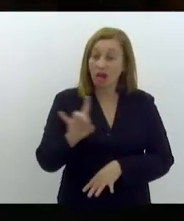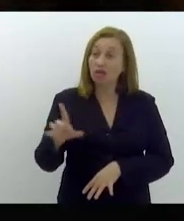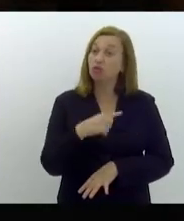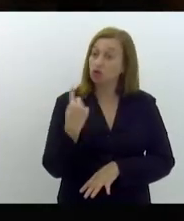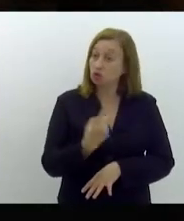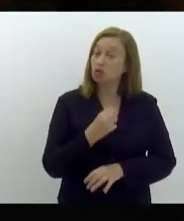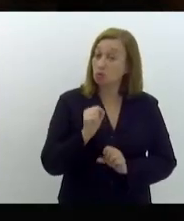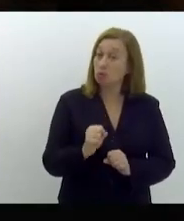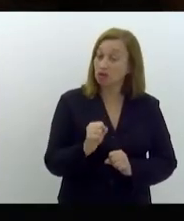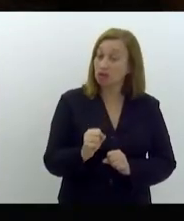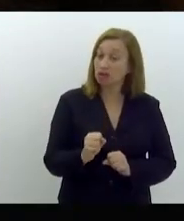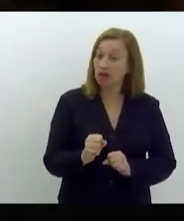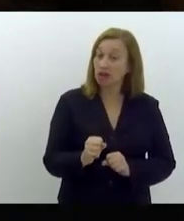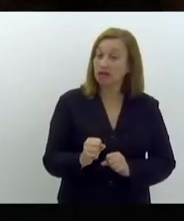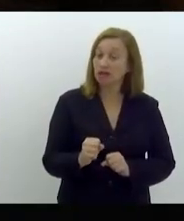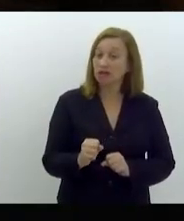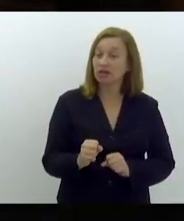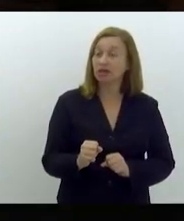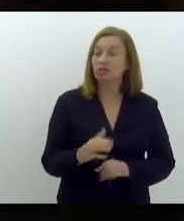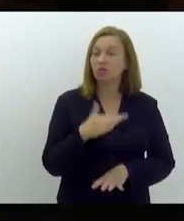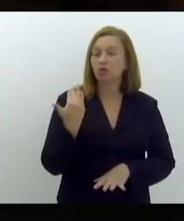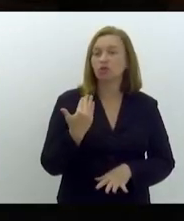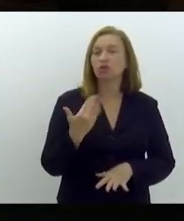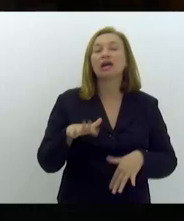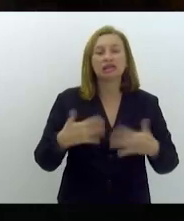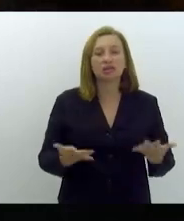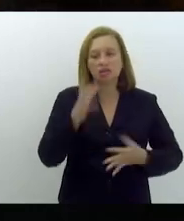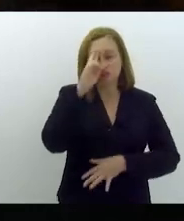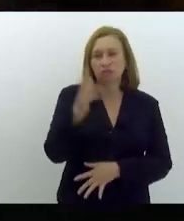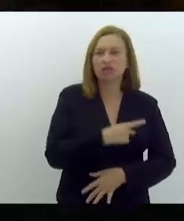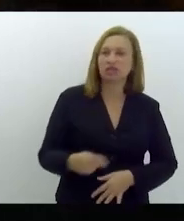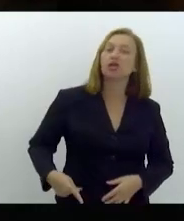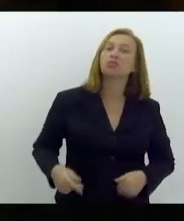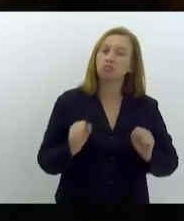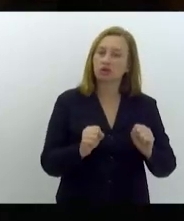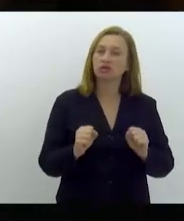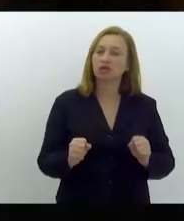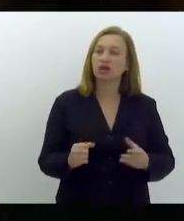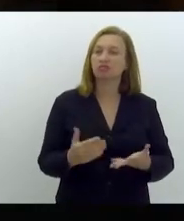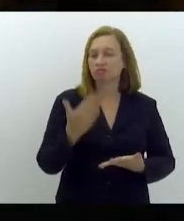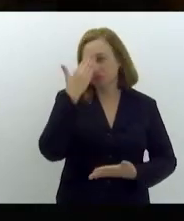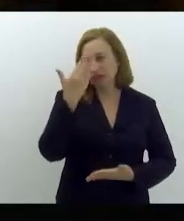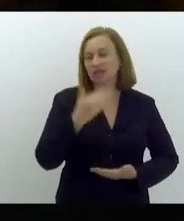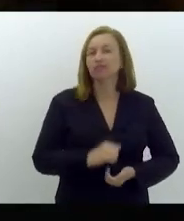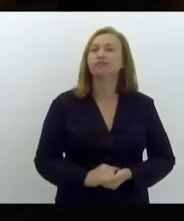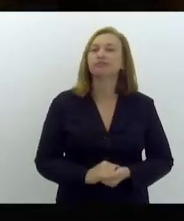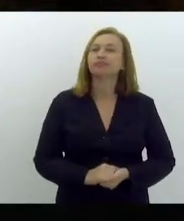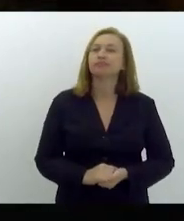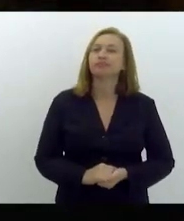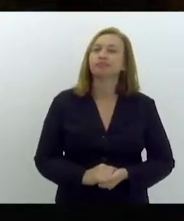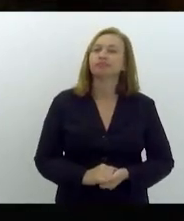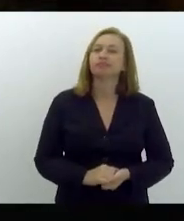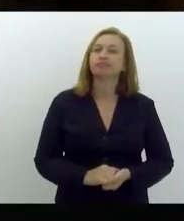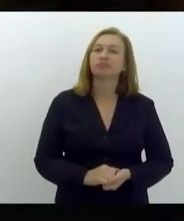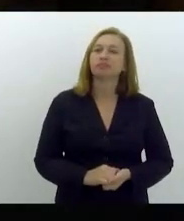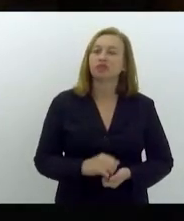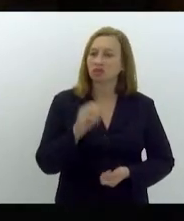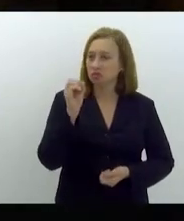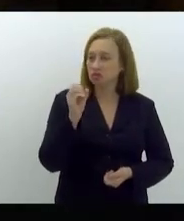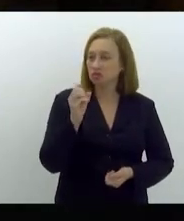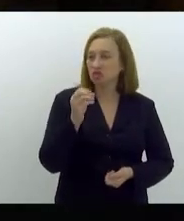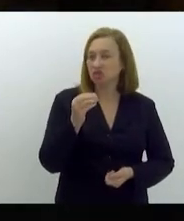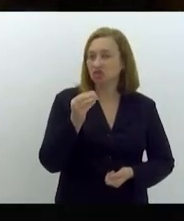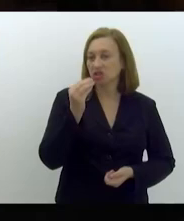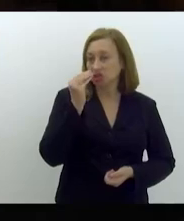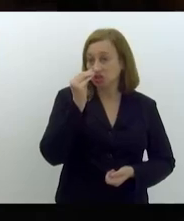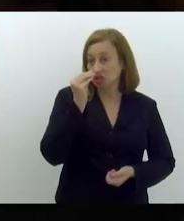pode estar nesse meio do caminho então senhor presidente muito obrigada E aqui deixar a nós o nosso repúdio aos